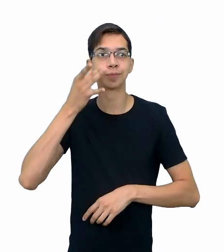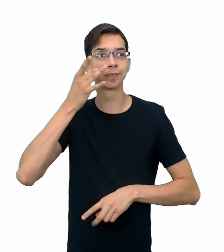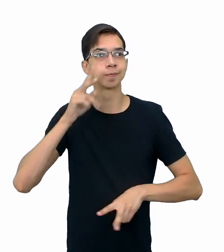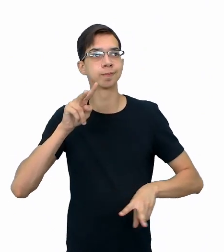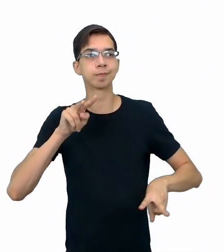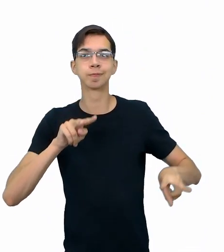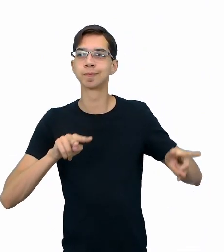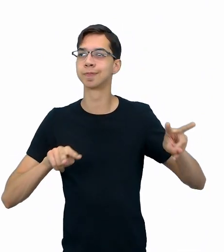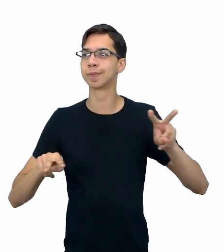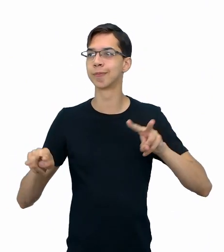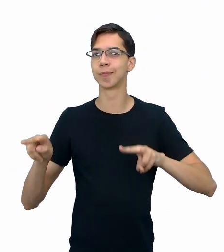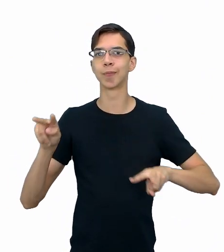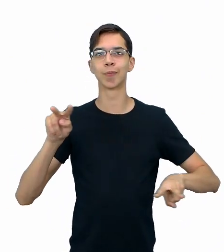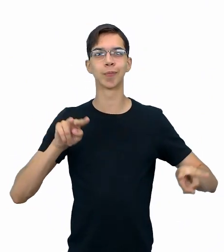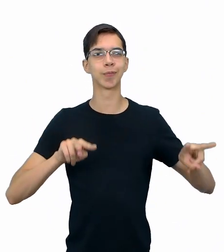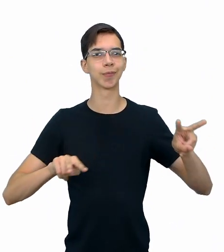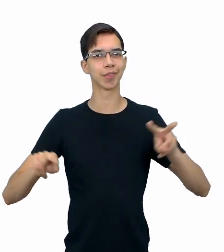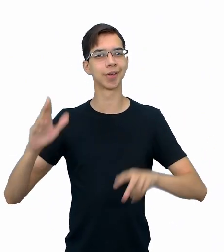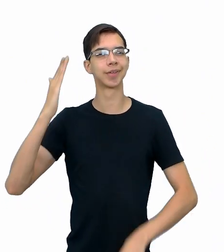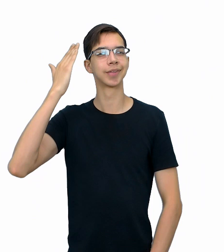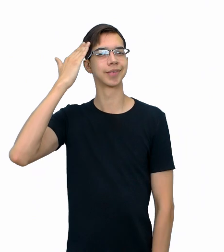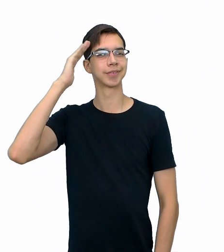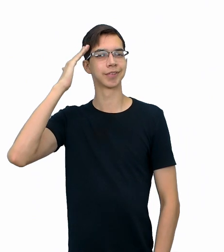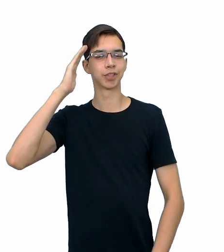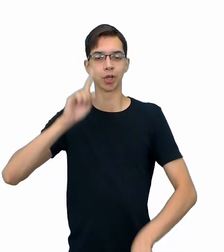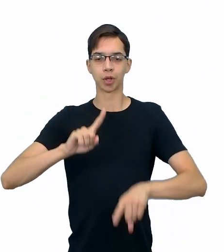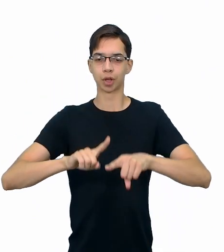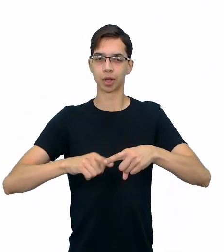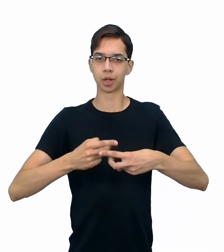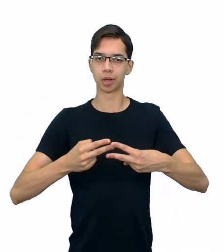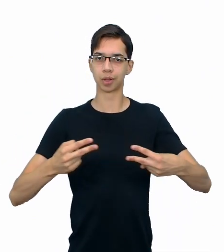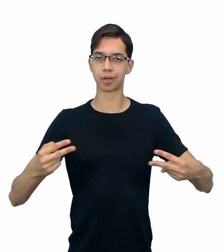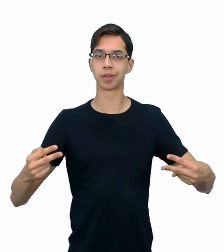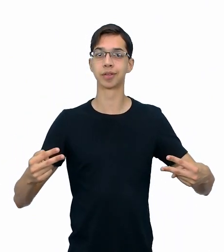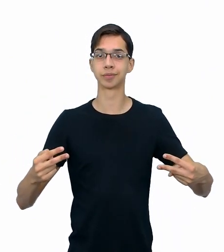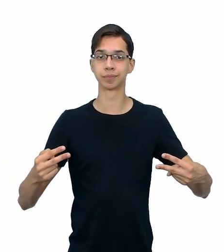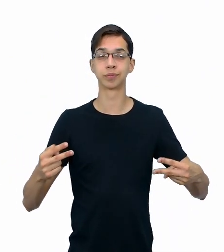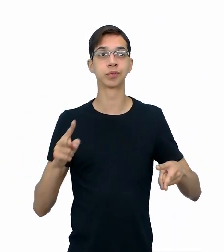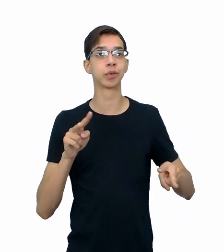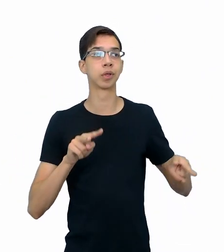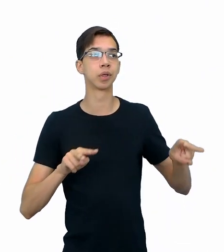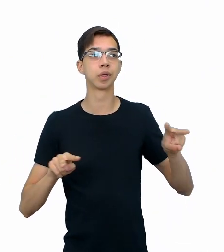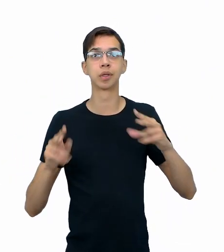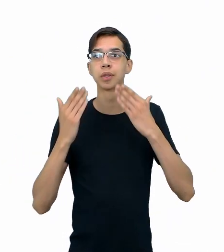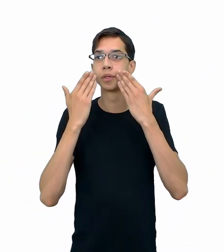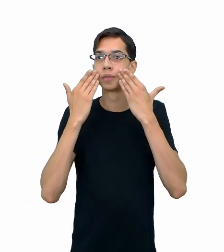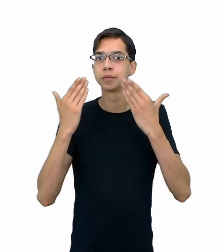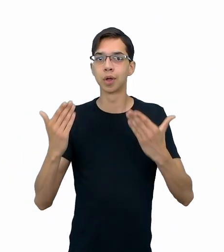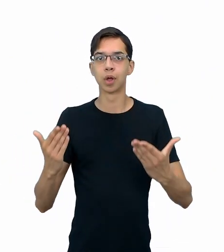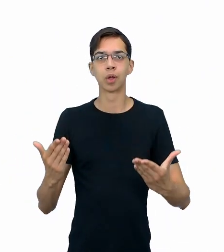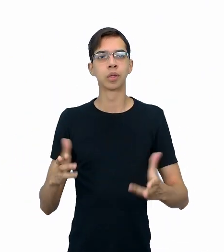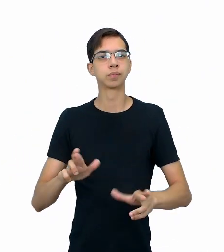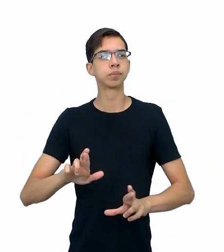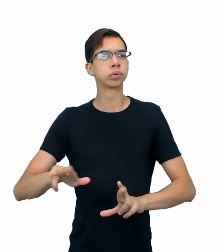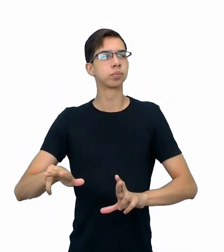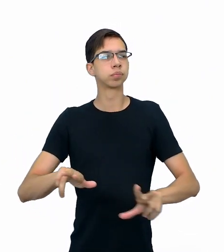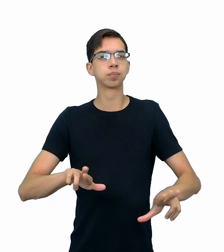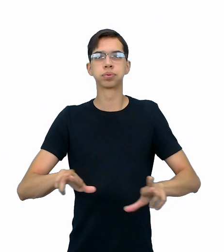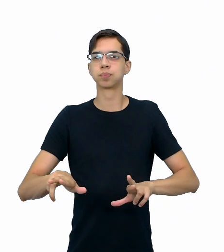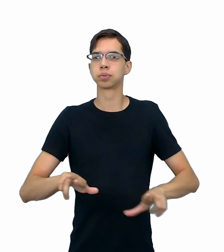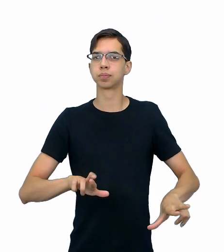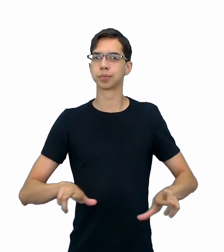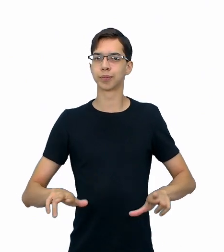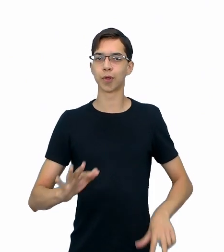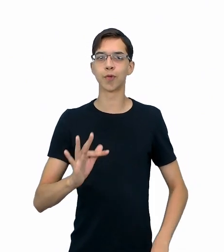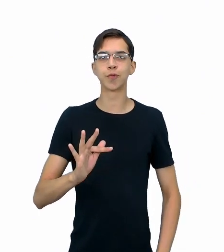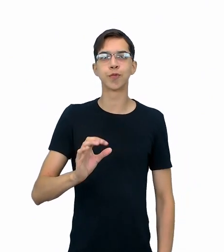os objetos que nos cercam no mundo físico, né, eles são compostos por formas, algumas formas